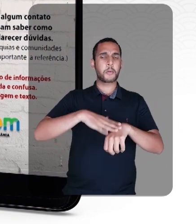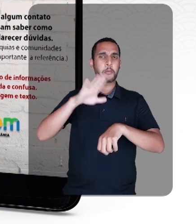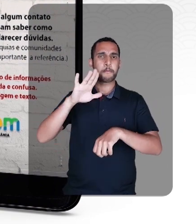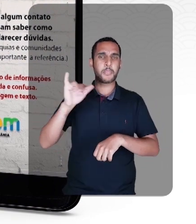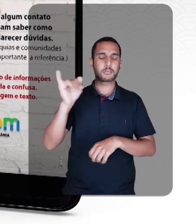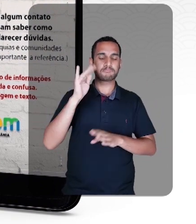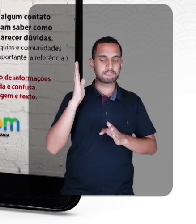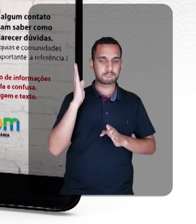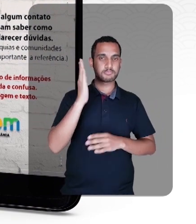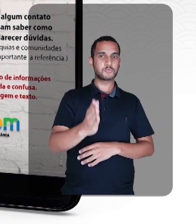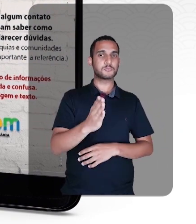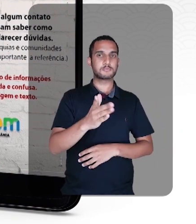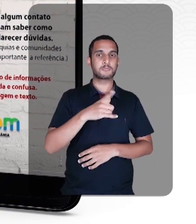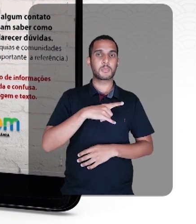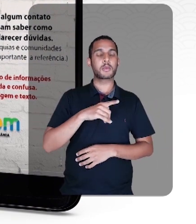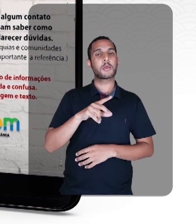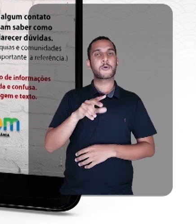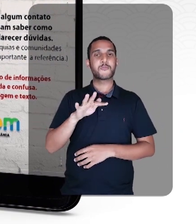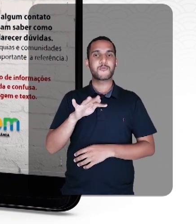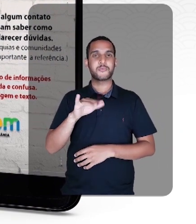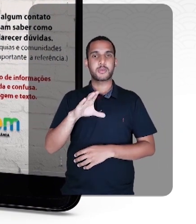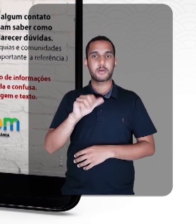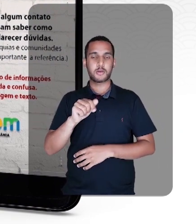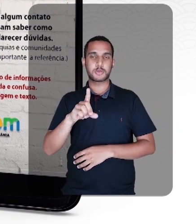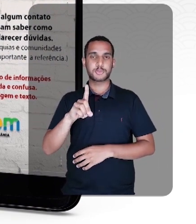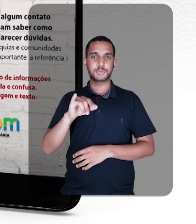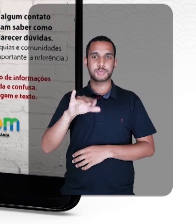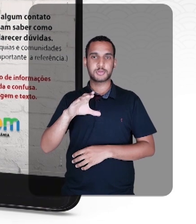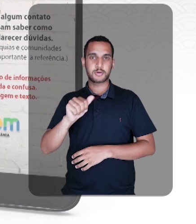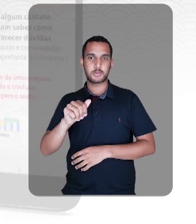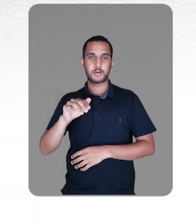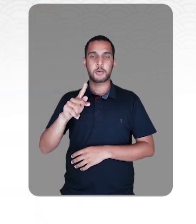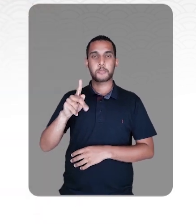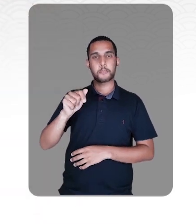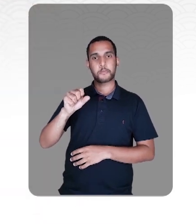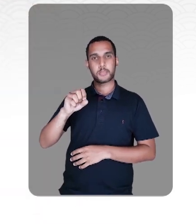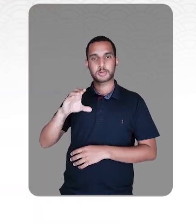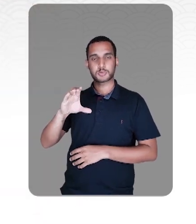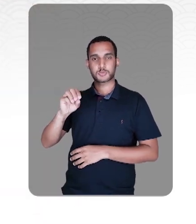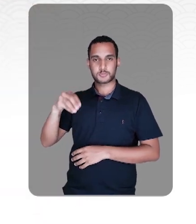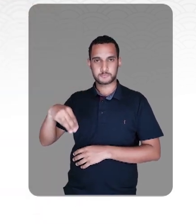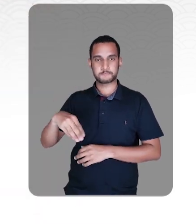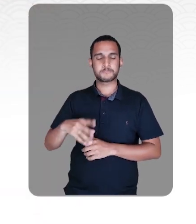cada vez mais eficaz e próxima. Fica a dica PASCOM, toda sexta.